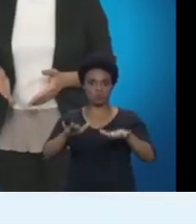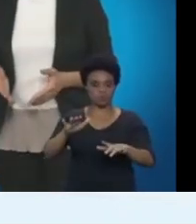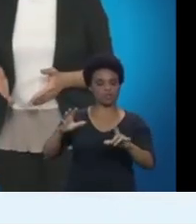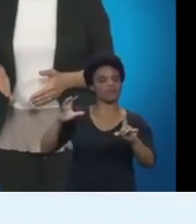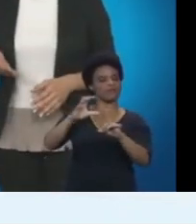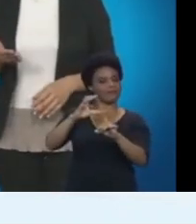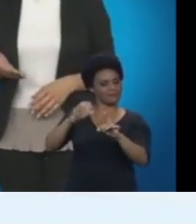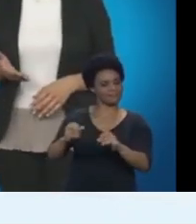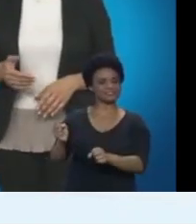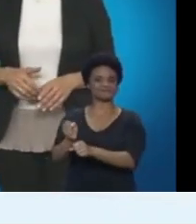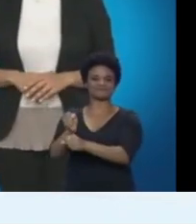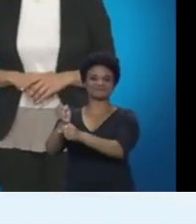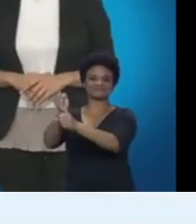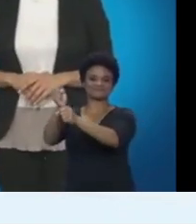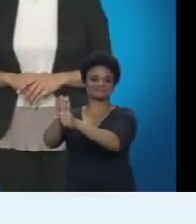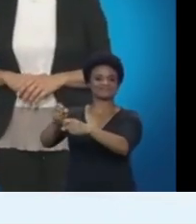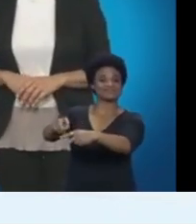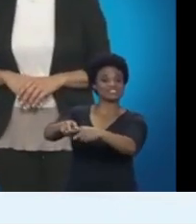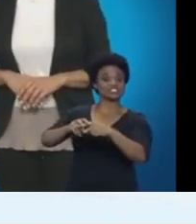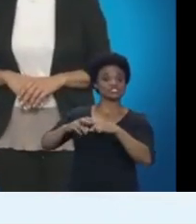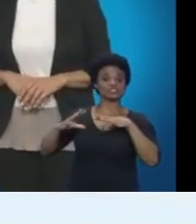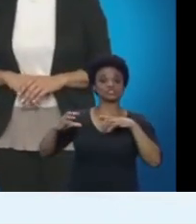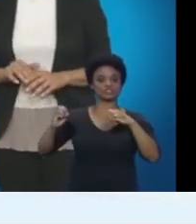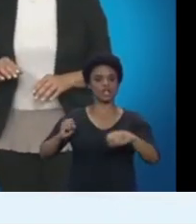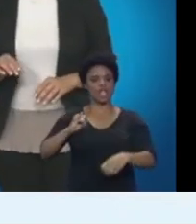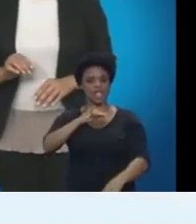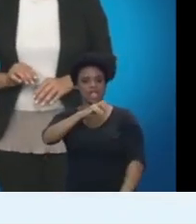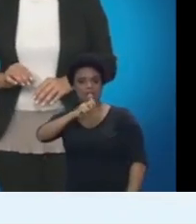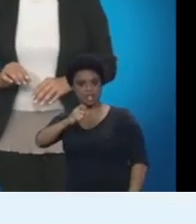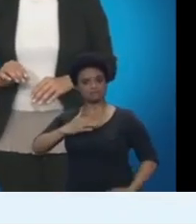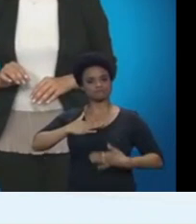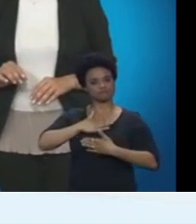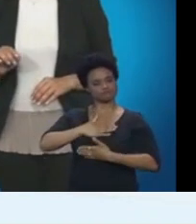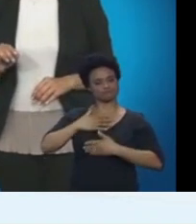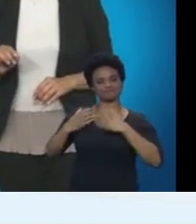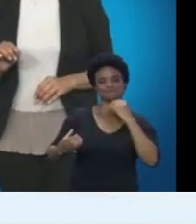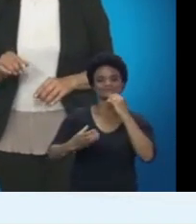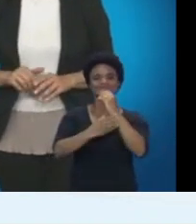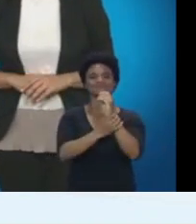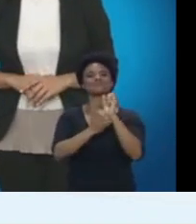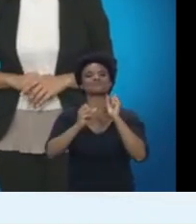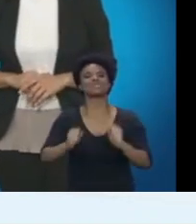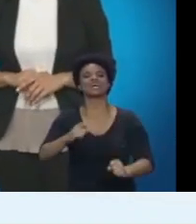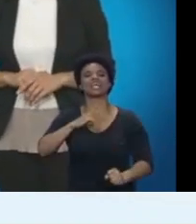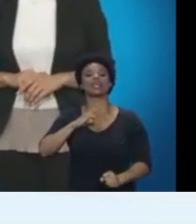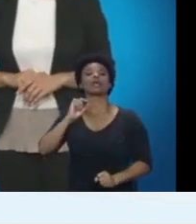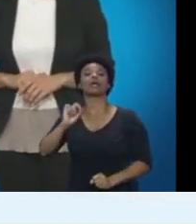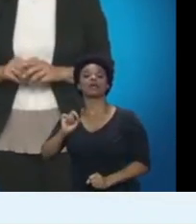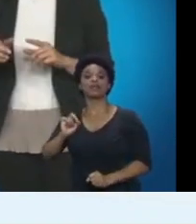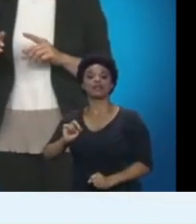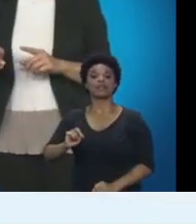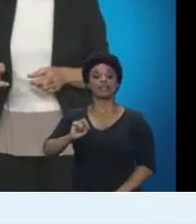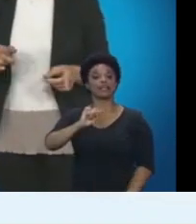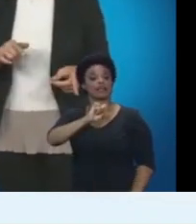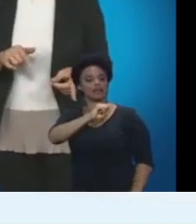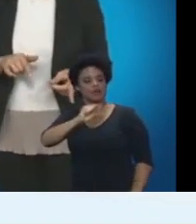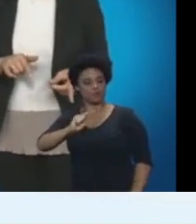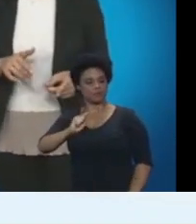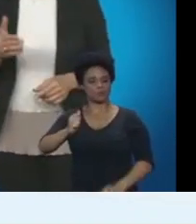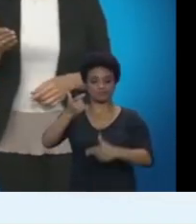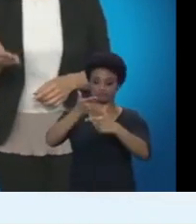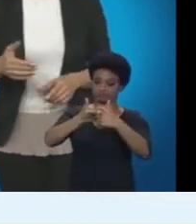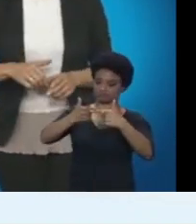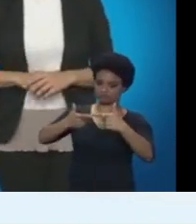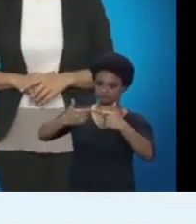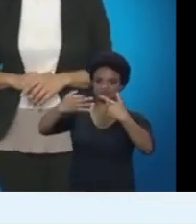Nesse sentido, os índices satisfatórios de segurança podem ser atingidos com a adoção de coeficientes definidos pela